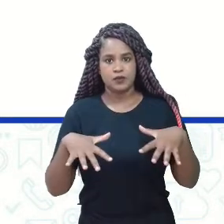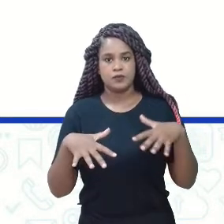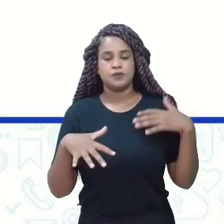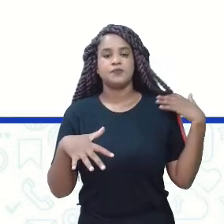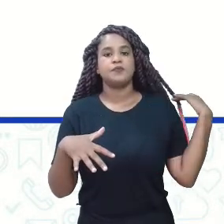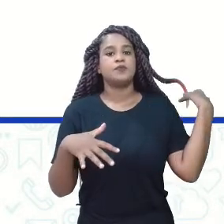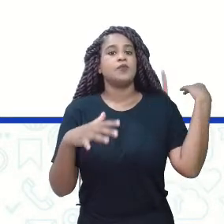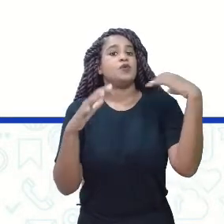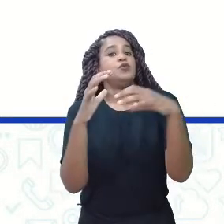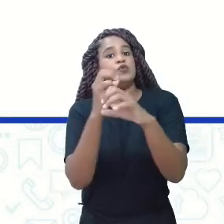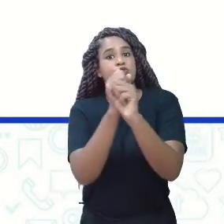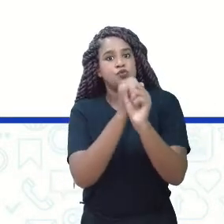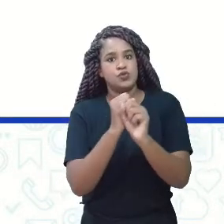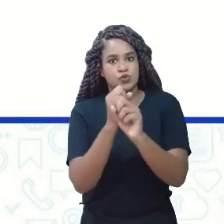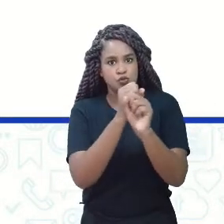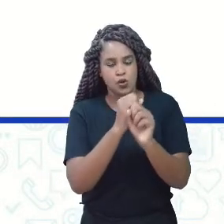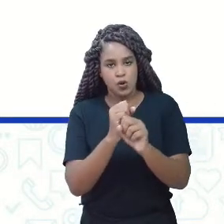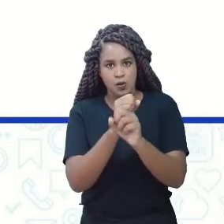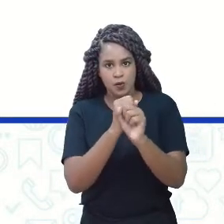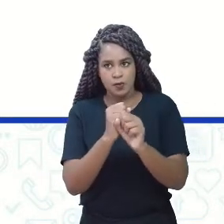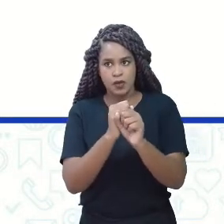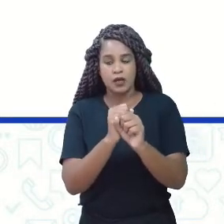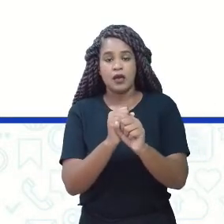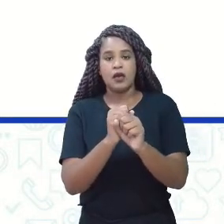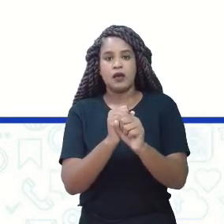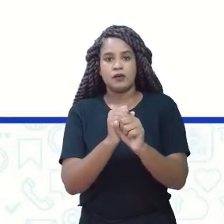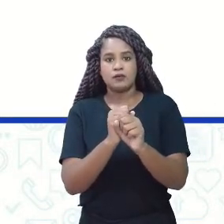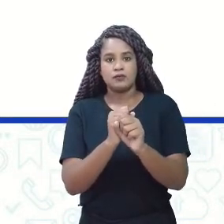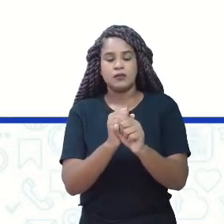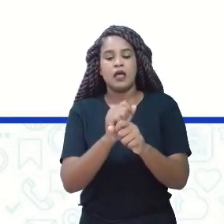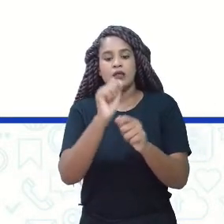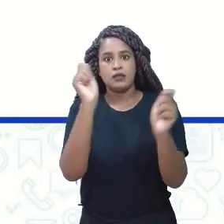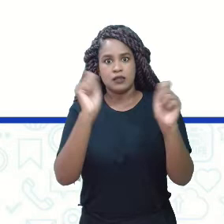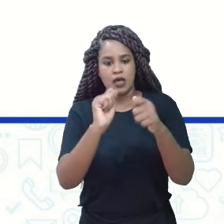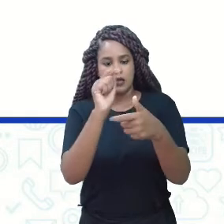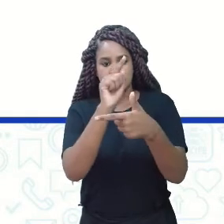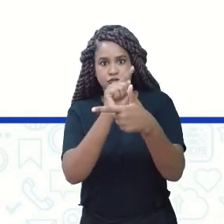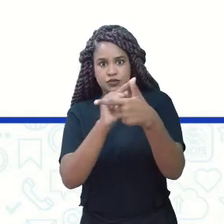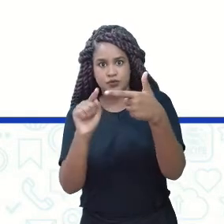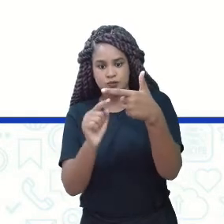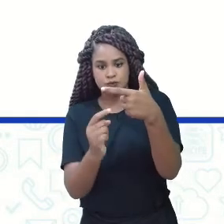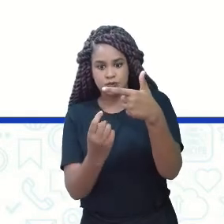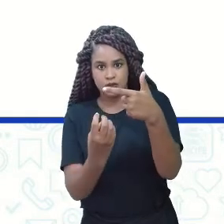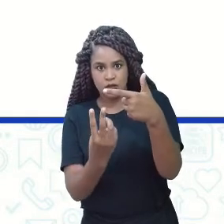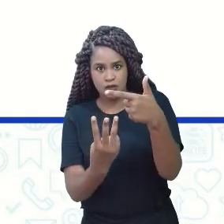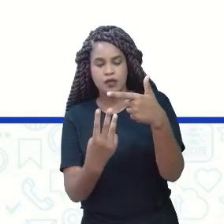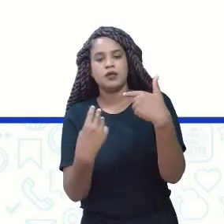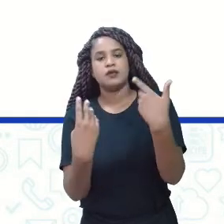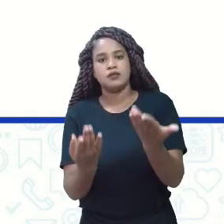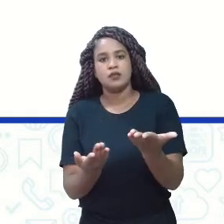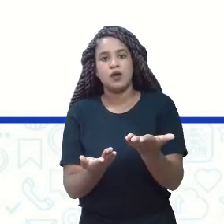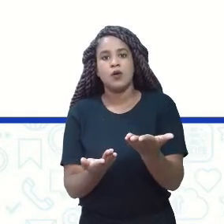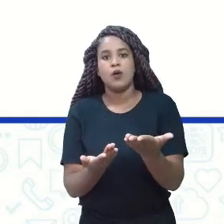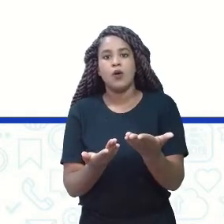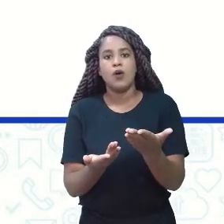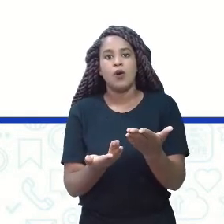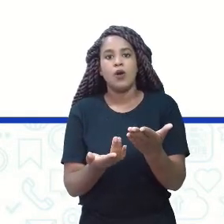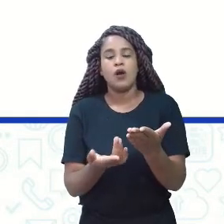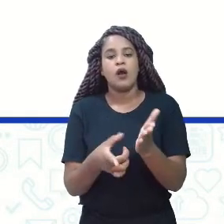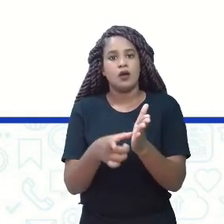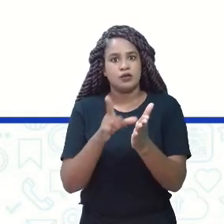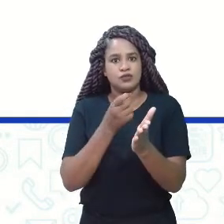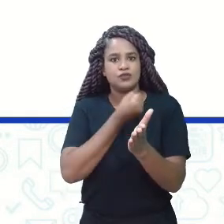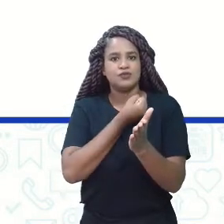seus algarismos der um número divisível por 3, então o número inicial é divisível por 3. É o